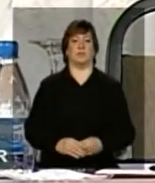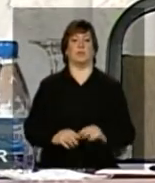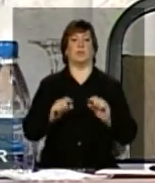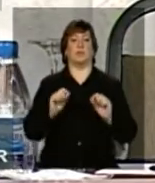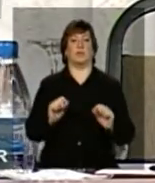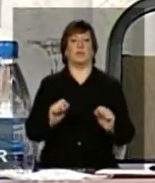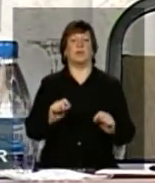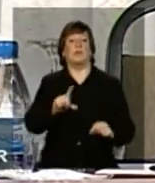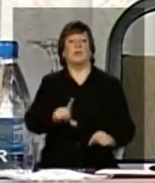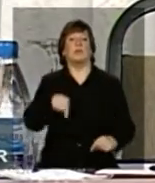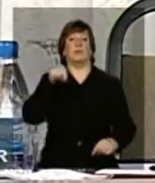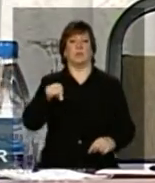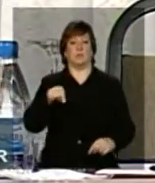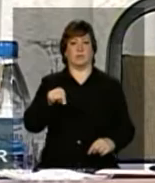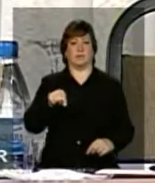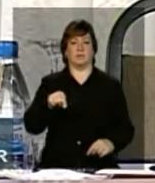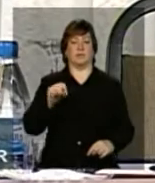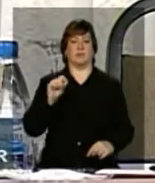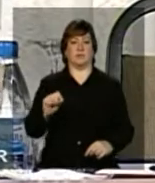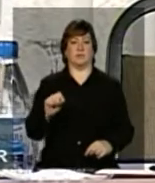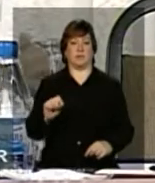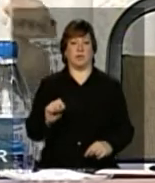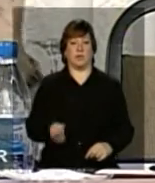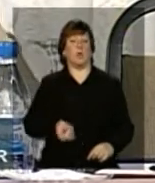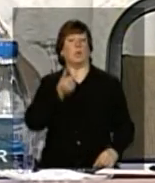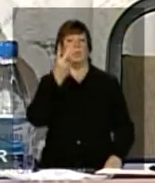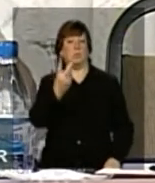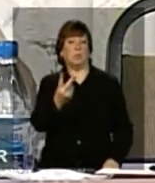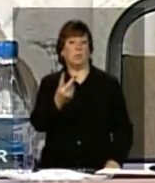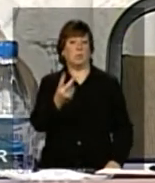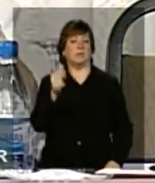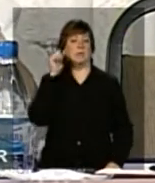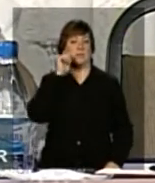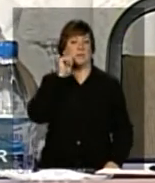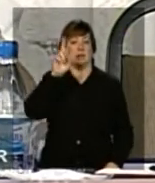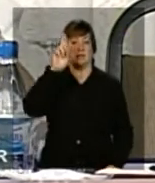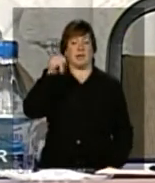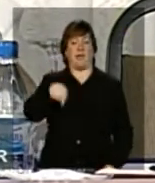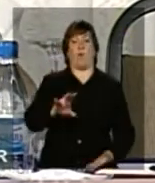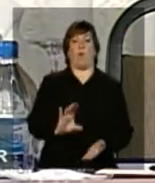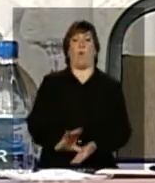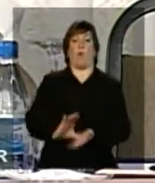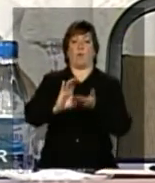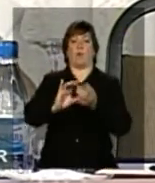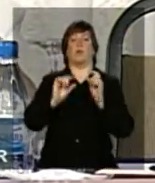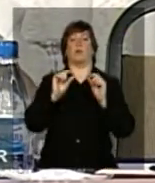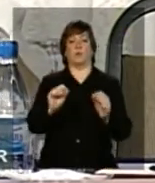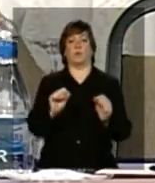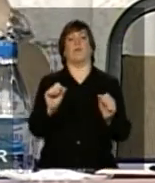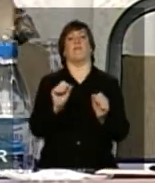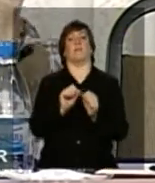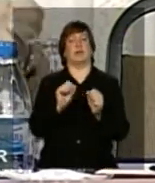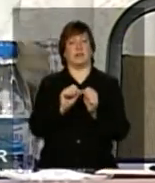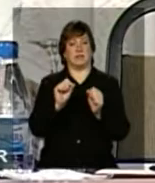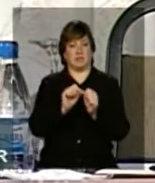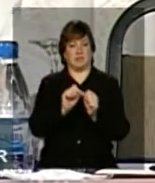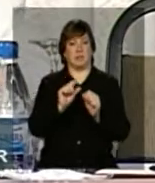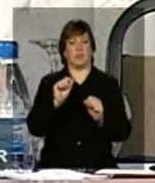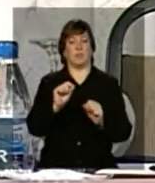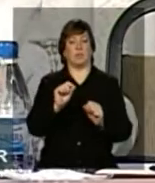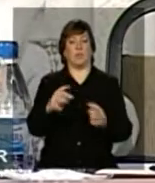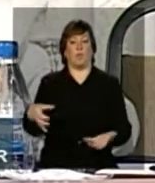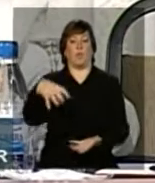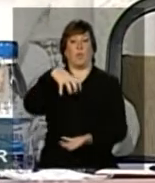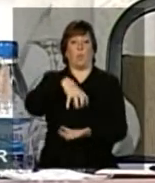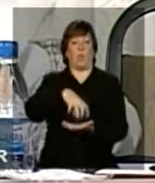a escolha das duas representantes do Conselho que comporão a